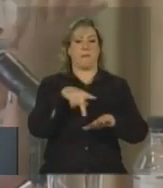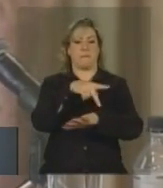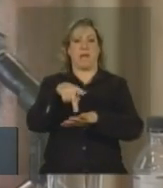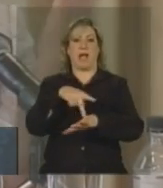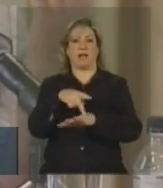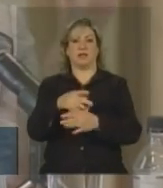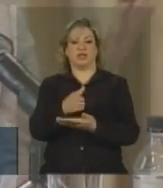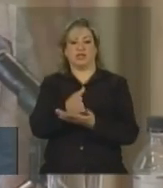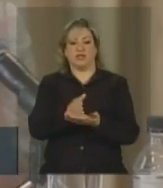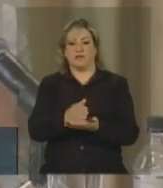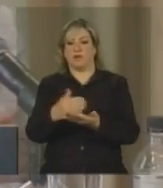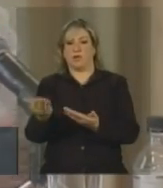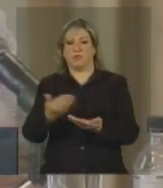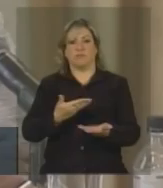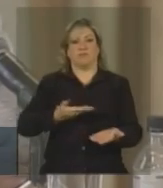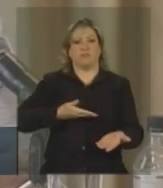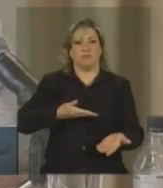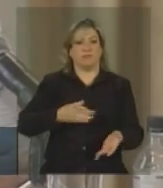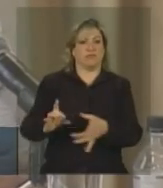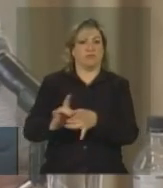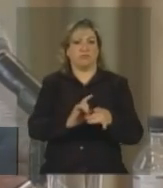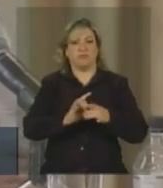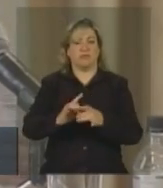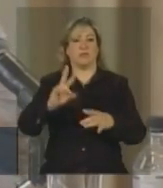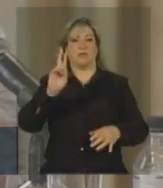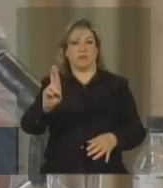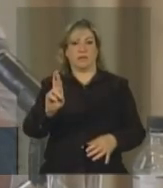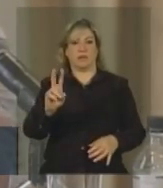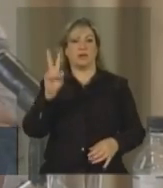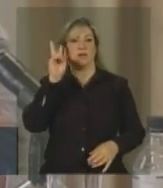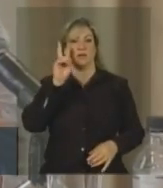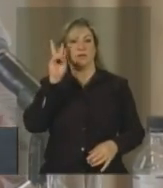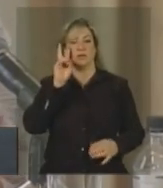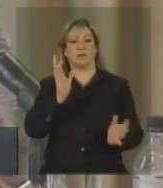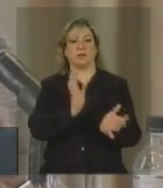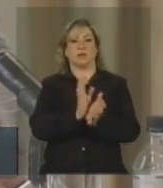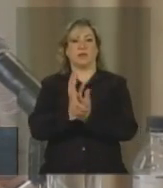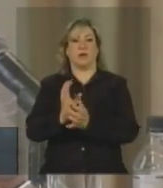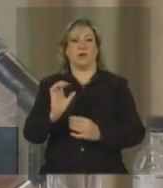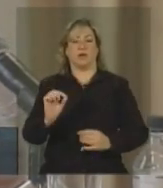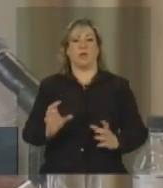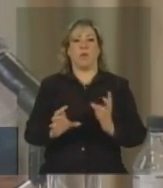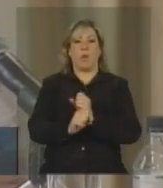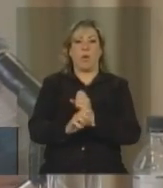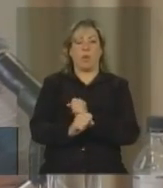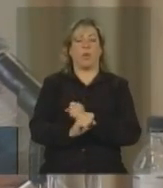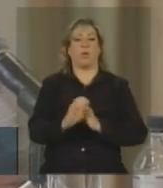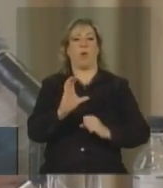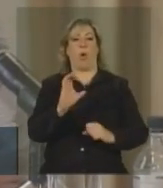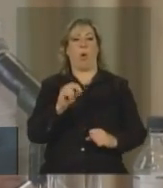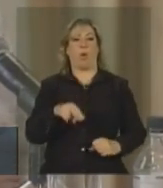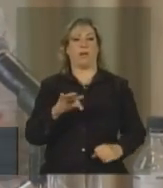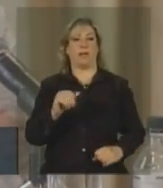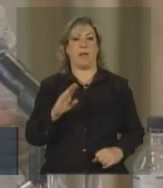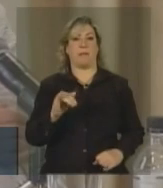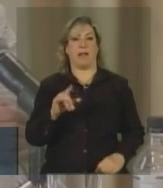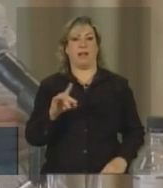dividindo responsabilidades na área de contabilidade, que eles chamam de contabilidade e segurança